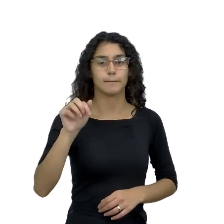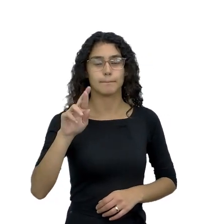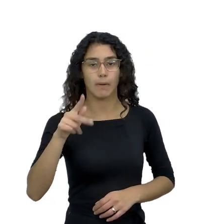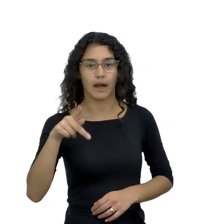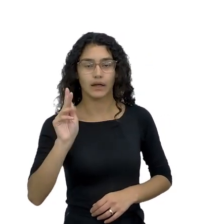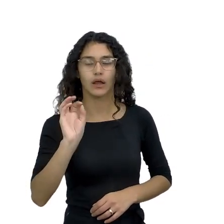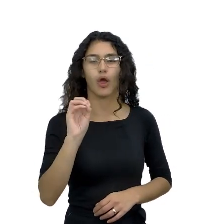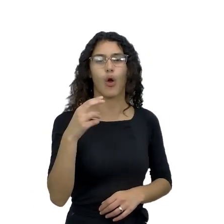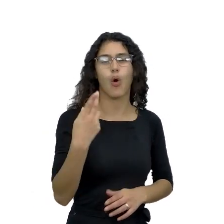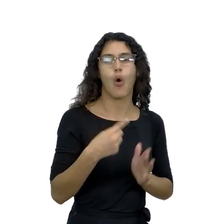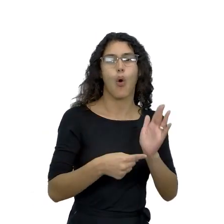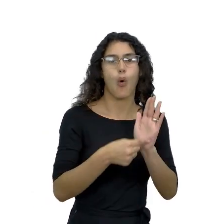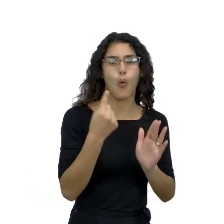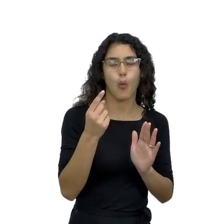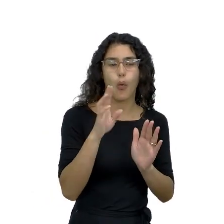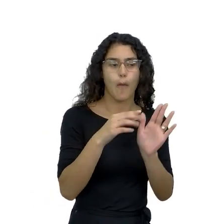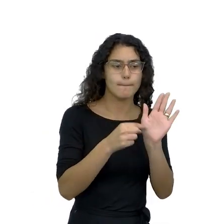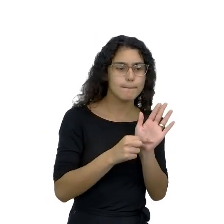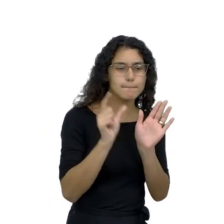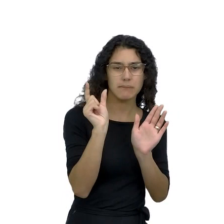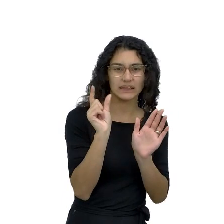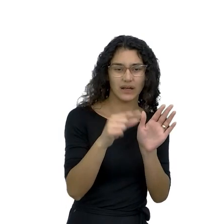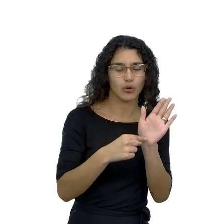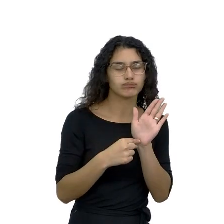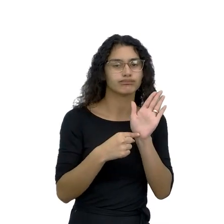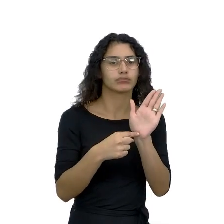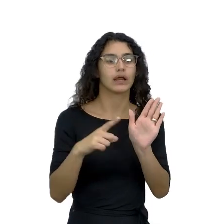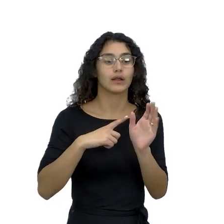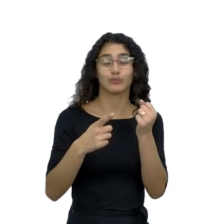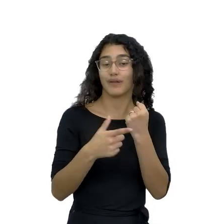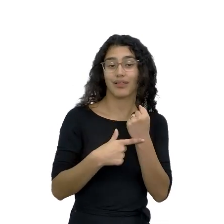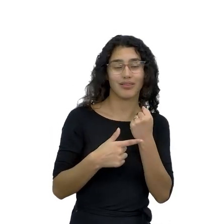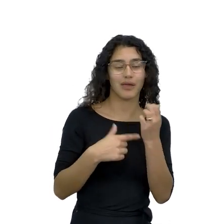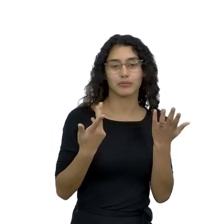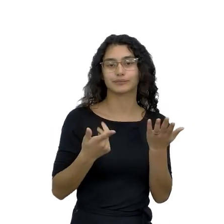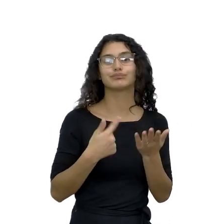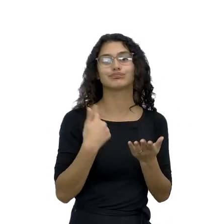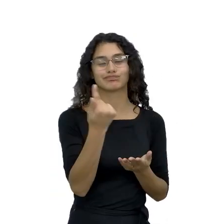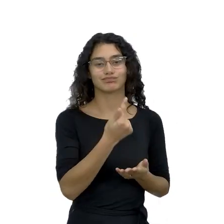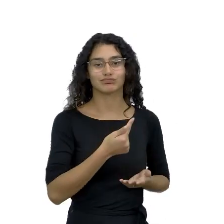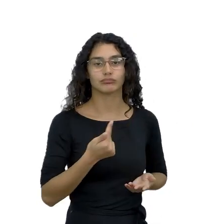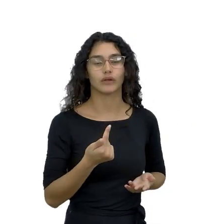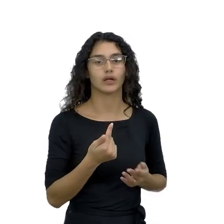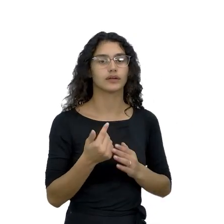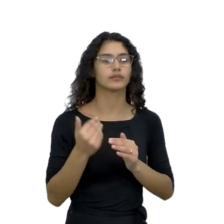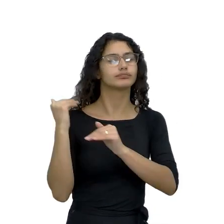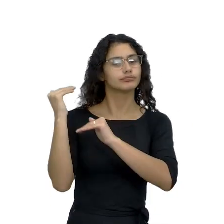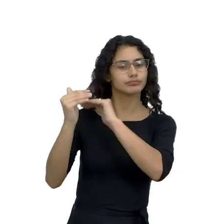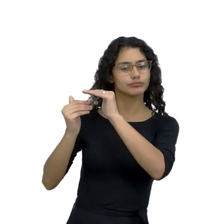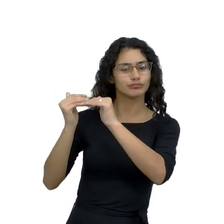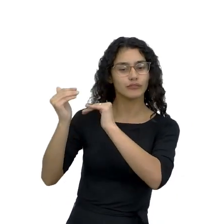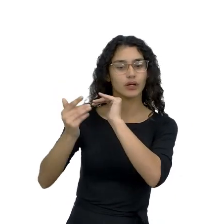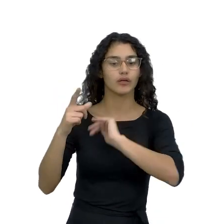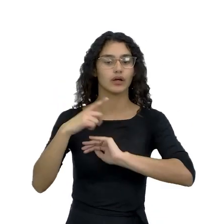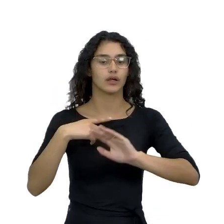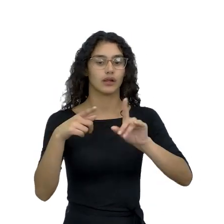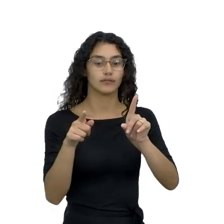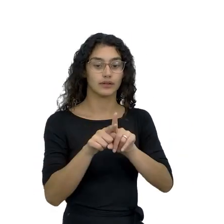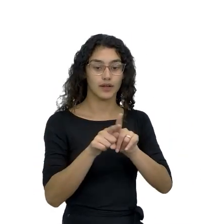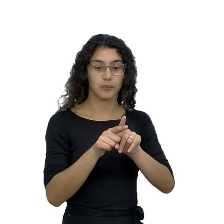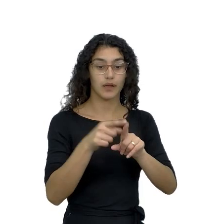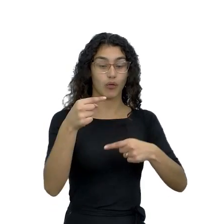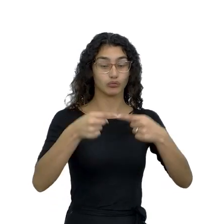pelo menos o trailer, tá? Se não houver tempo, mas a gente desdobraria